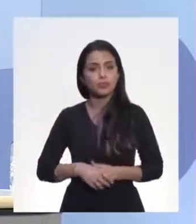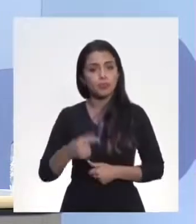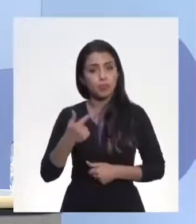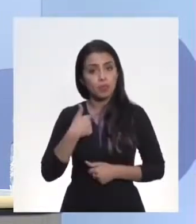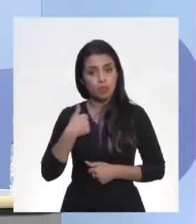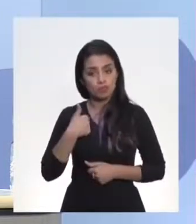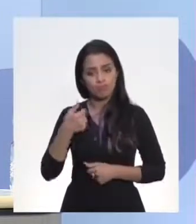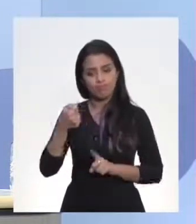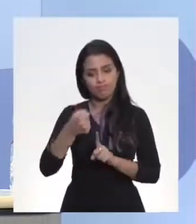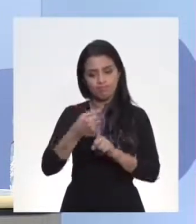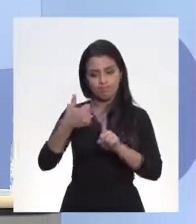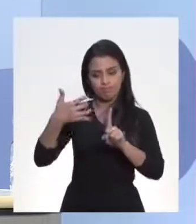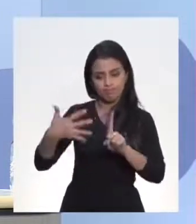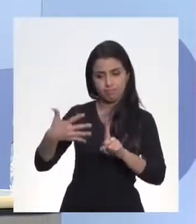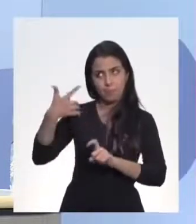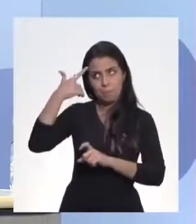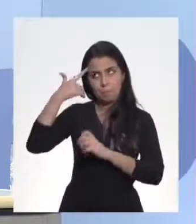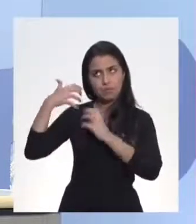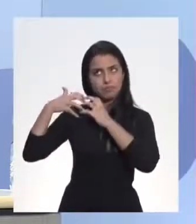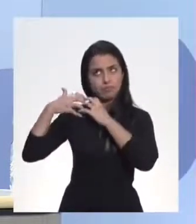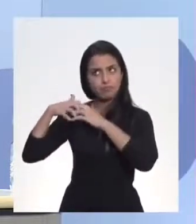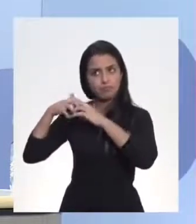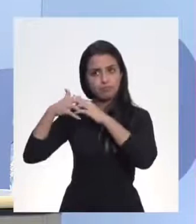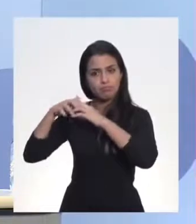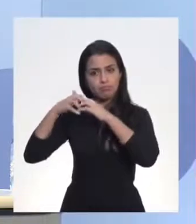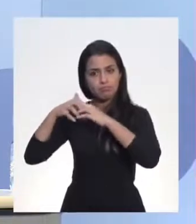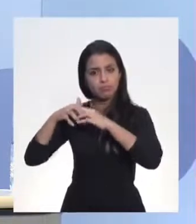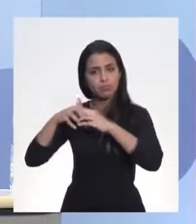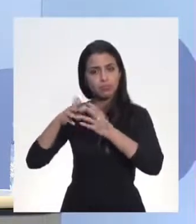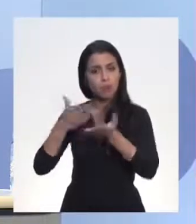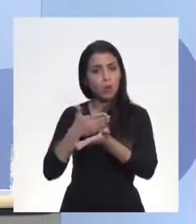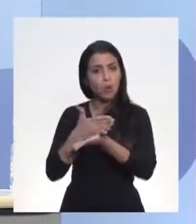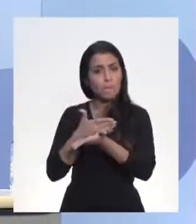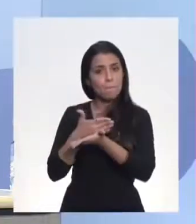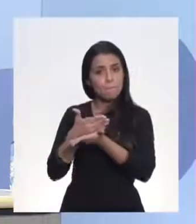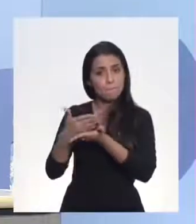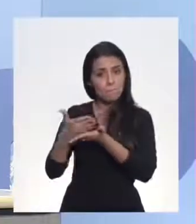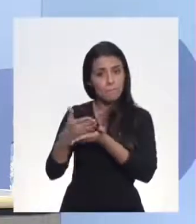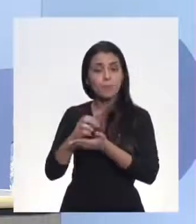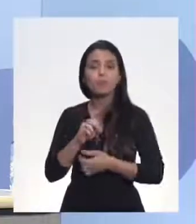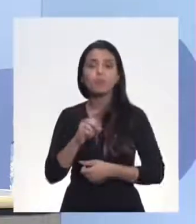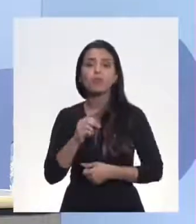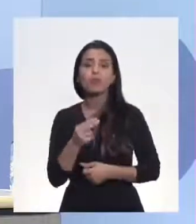argumento pensando, né, que é um argumento de princípio ou um argumento de